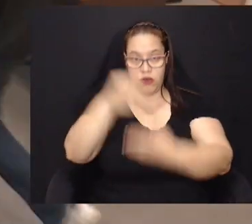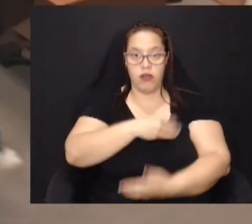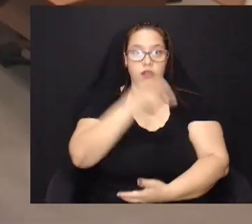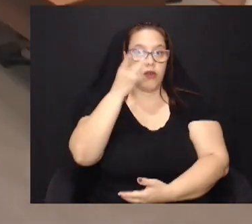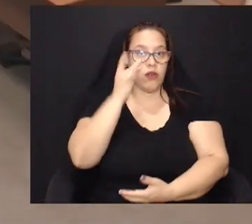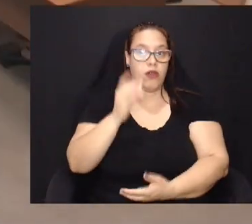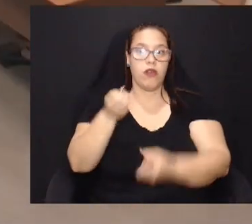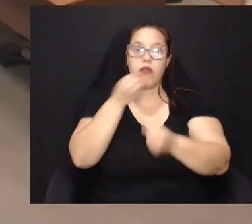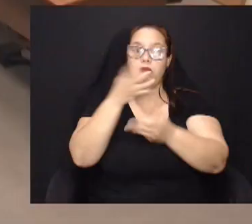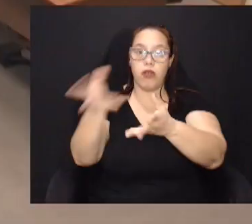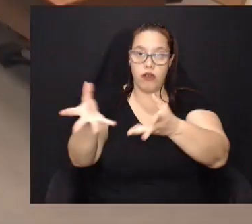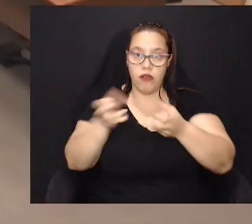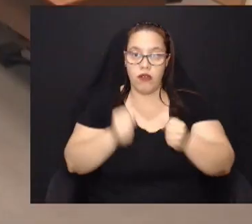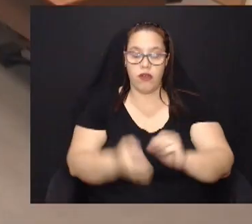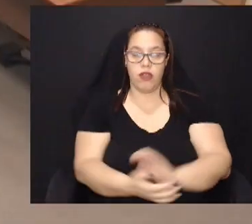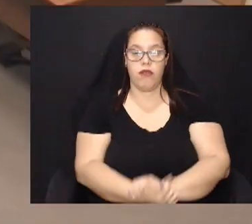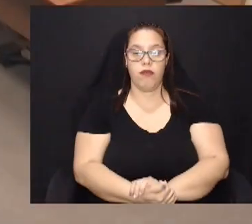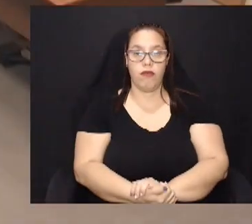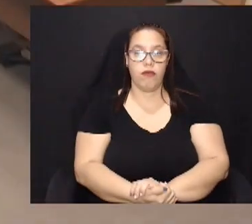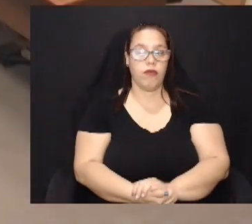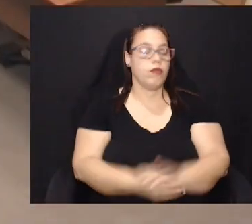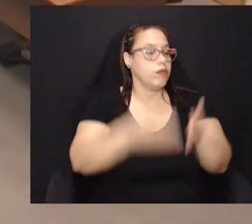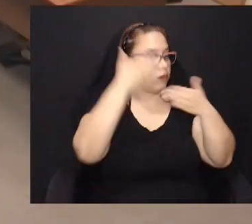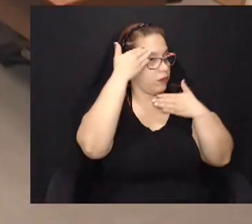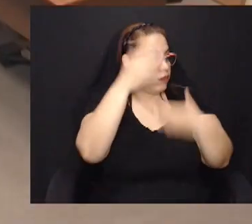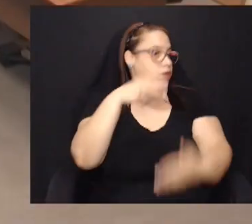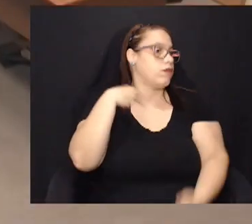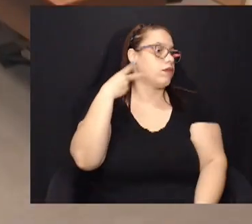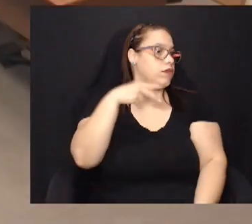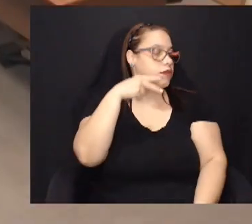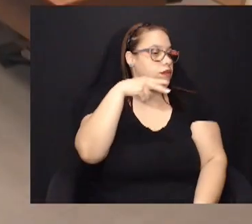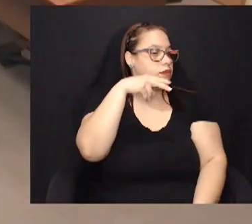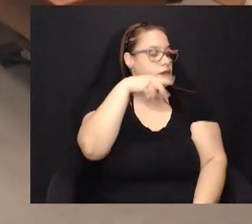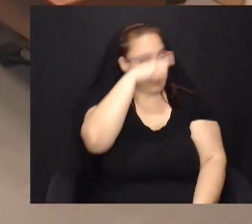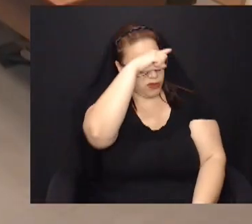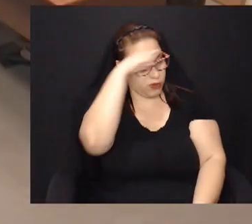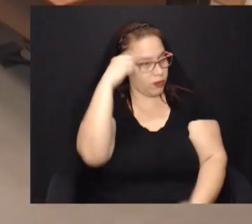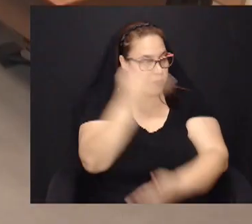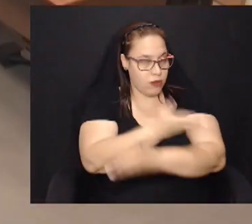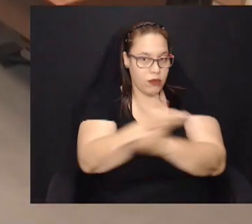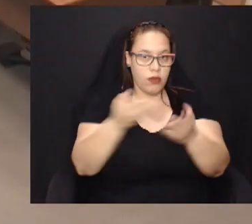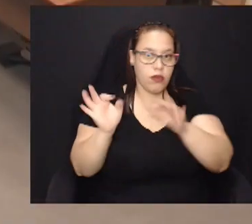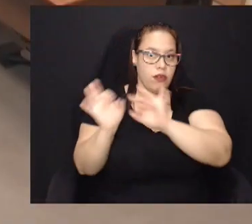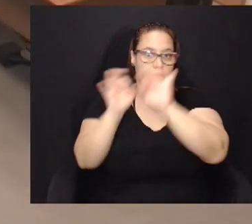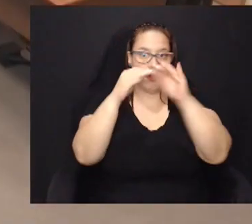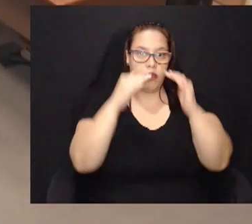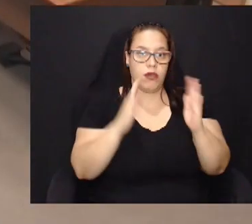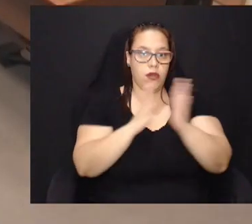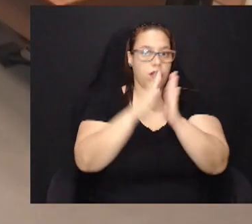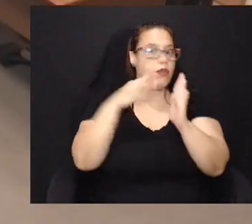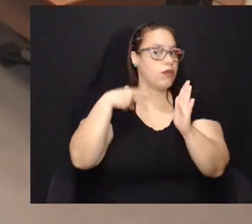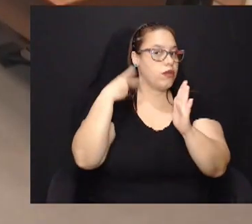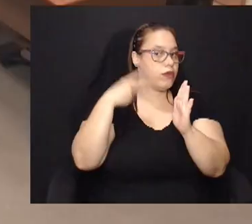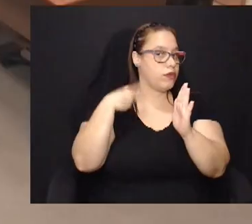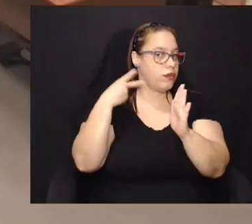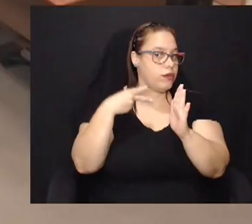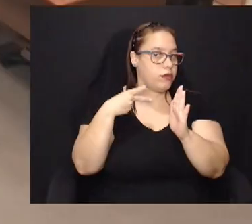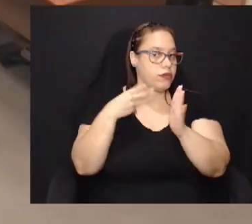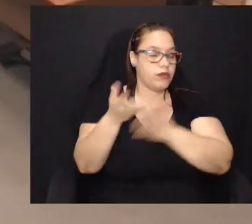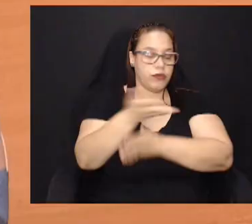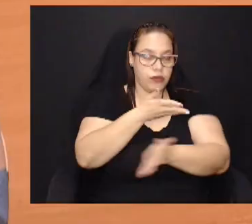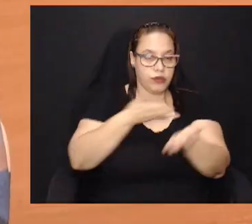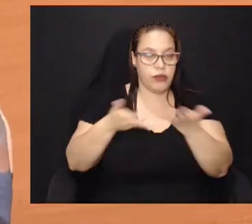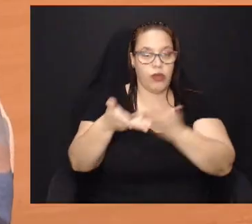Seja bem-vinda, secretária. Obrigada, vereador Otto. Obrigada a vocês que estão aqui presentes nessa frente parlamentar, conduzindo